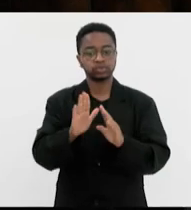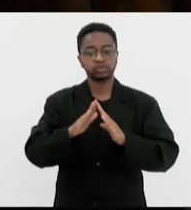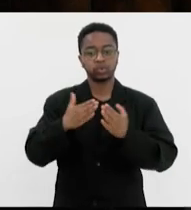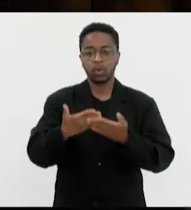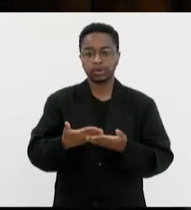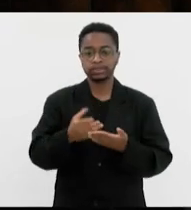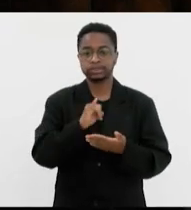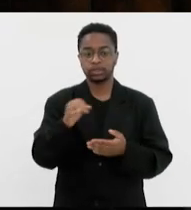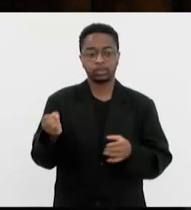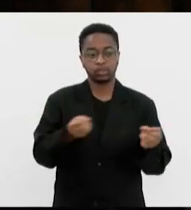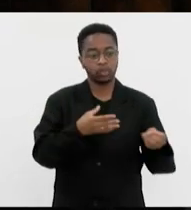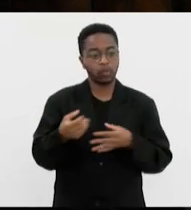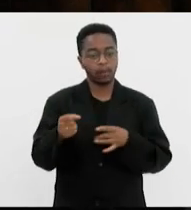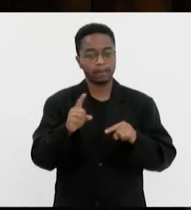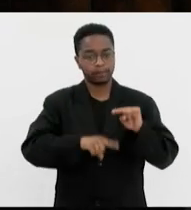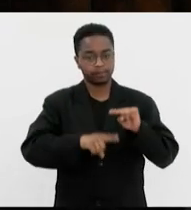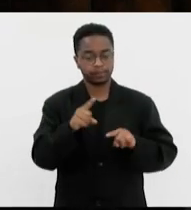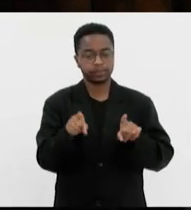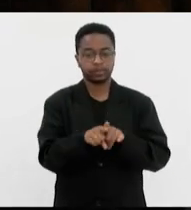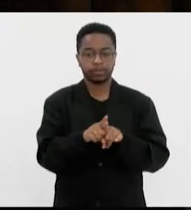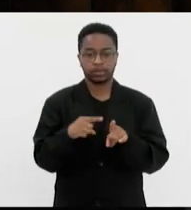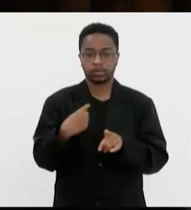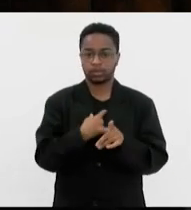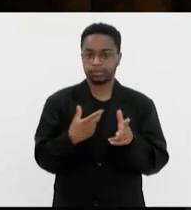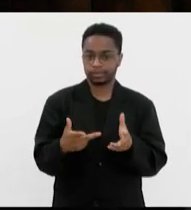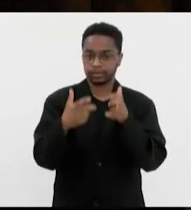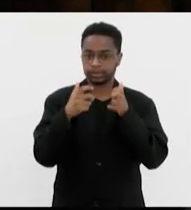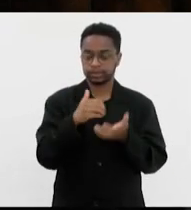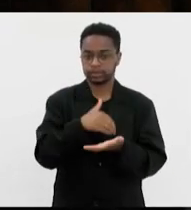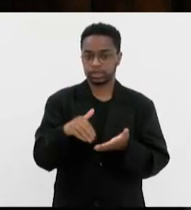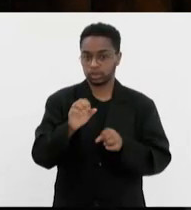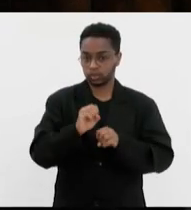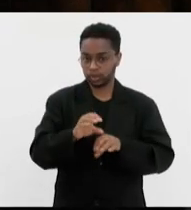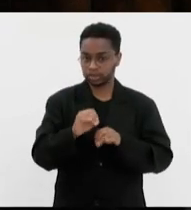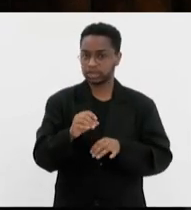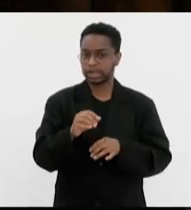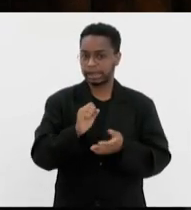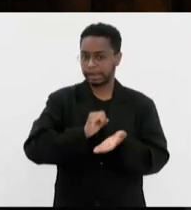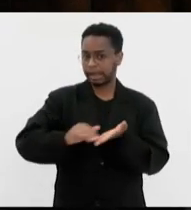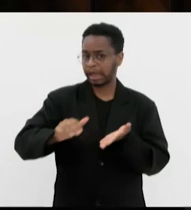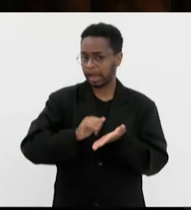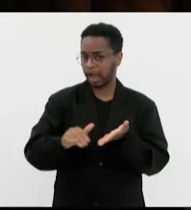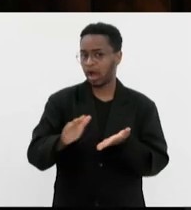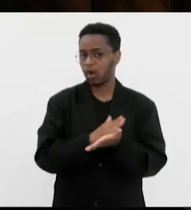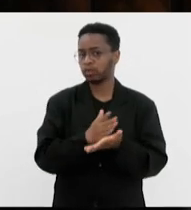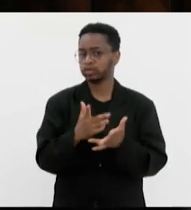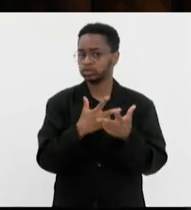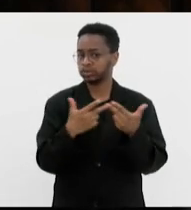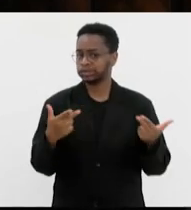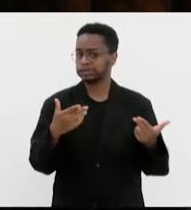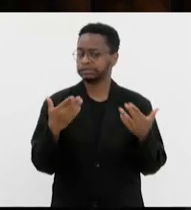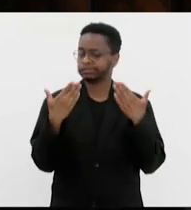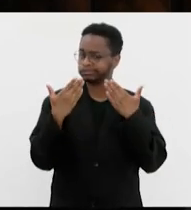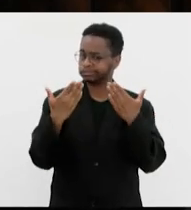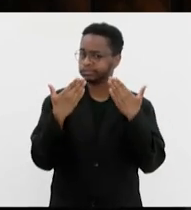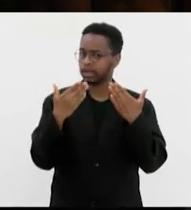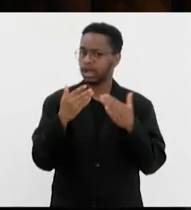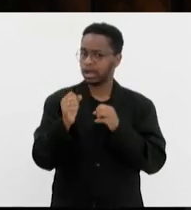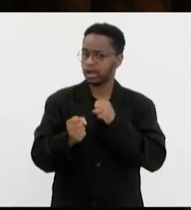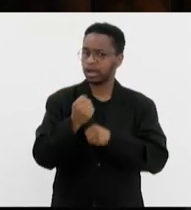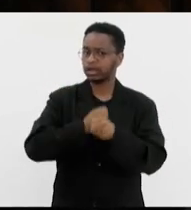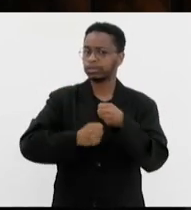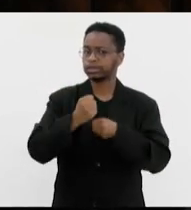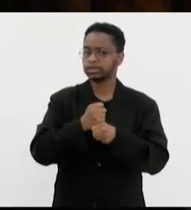novos equipamentos. A gente tem visto que a SEDUC tem feito despesas questionáveis. Ano passado mesmo, a gente denunciou ao Tribunal de Contas